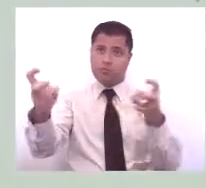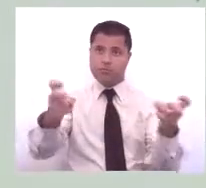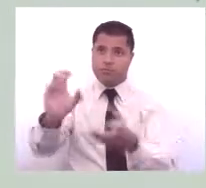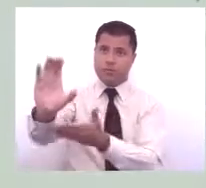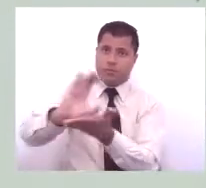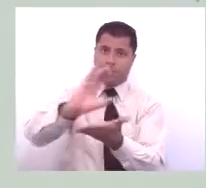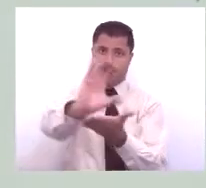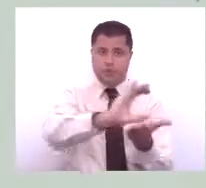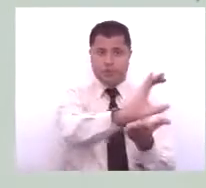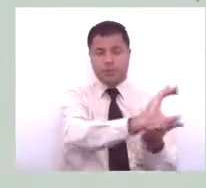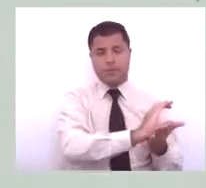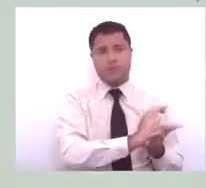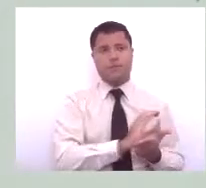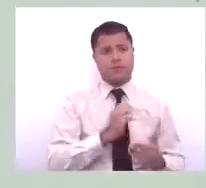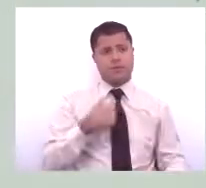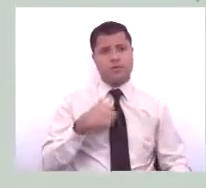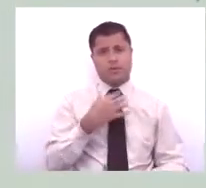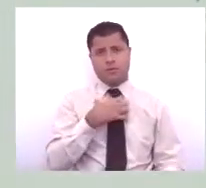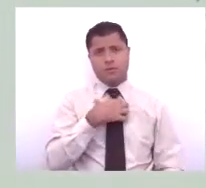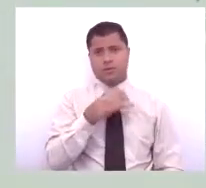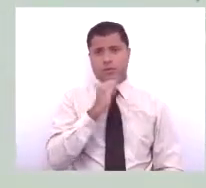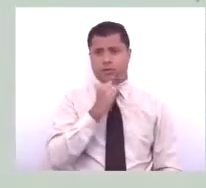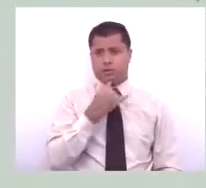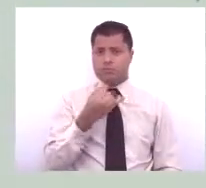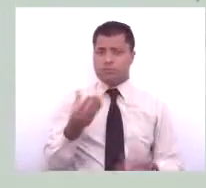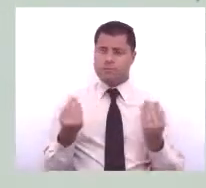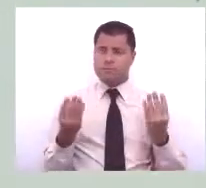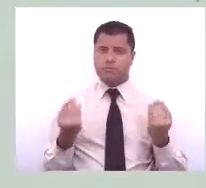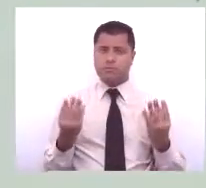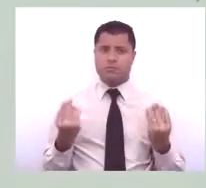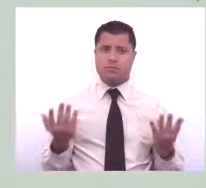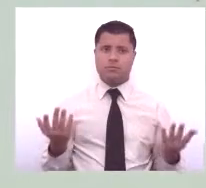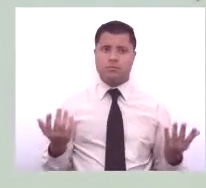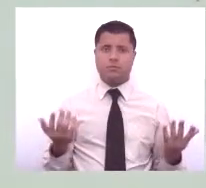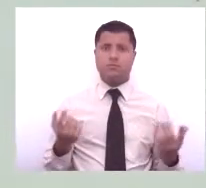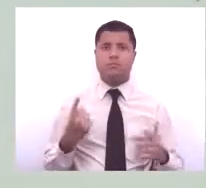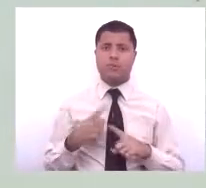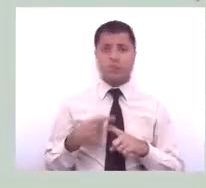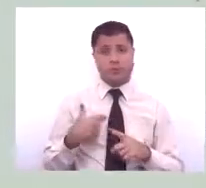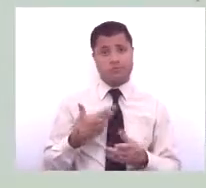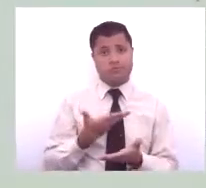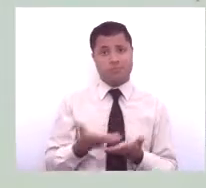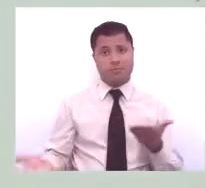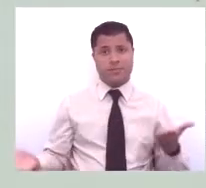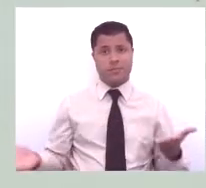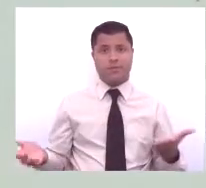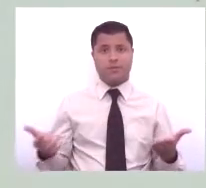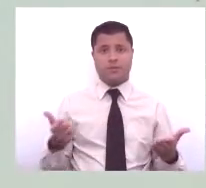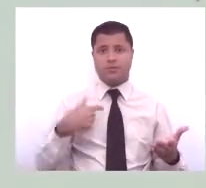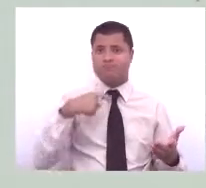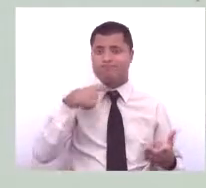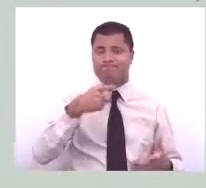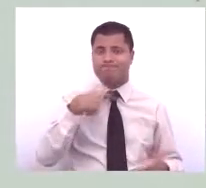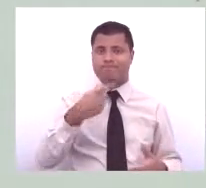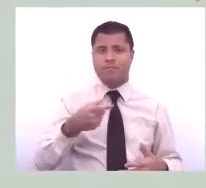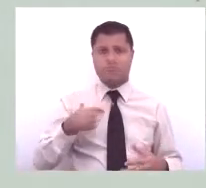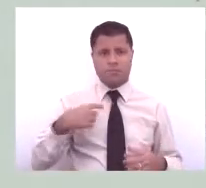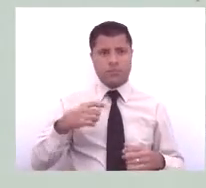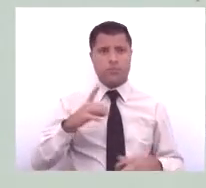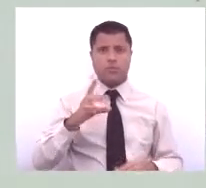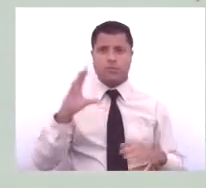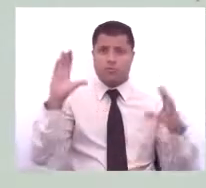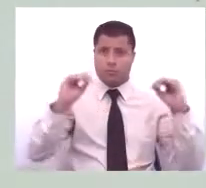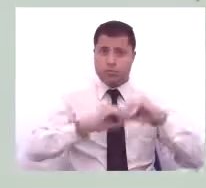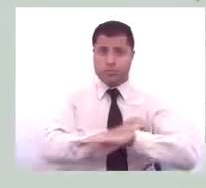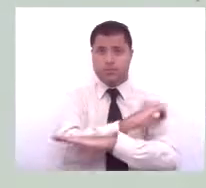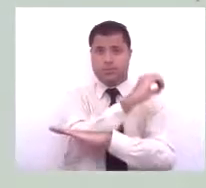muito triste, não vou negar para ninguém aqui, que eu estou muito triste por não ter ganho a eleição, por não ter me elegido. Trabalhei dia e noite por